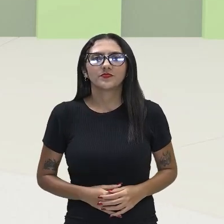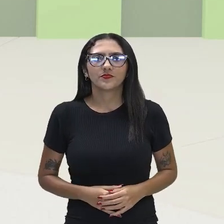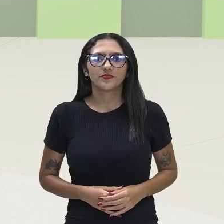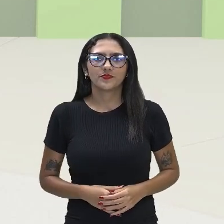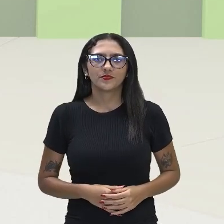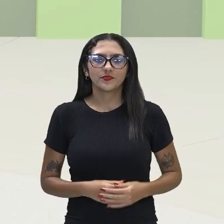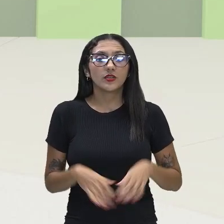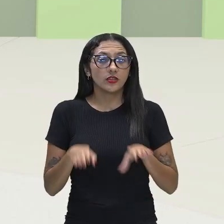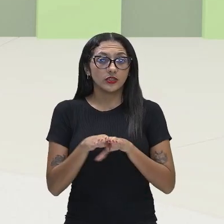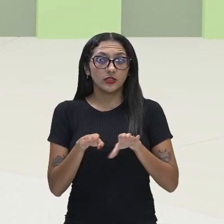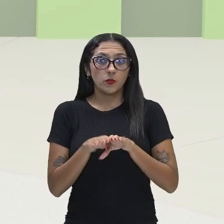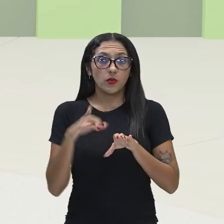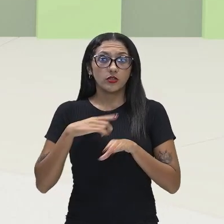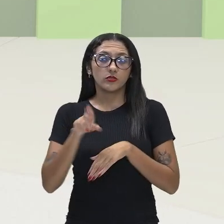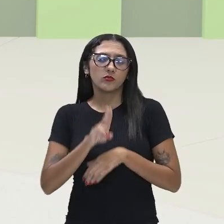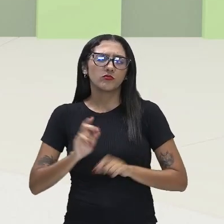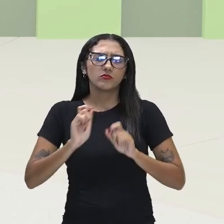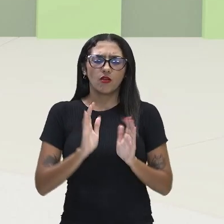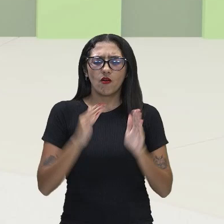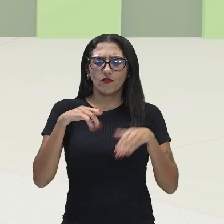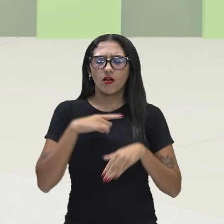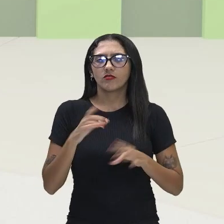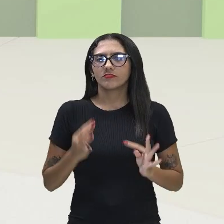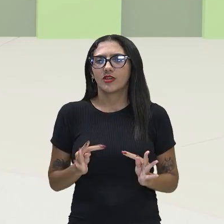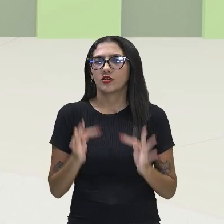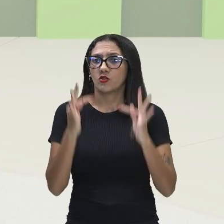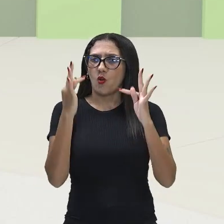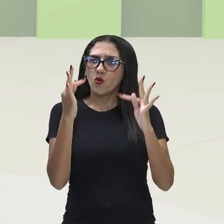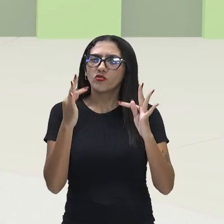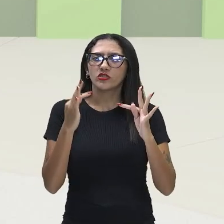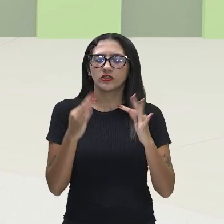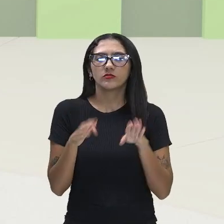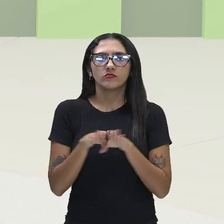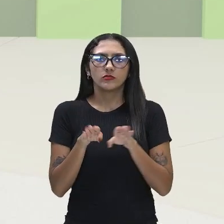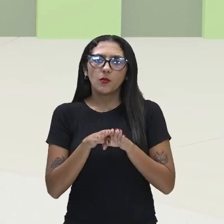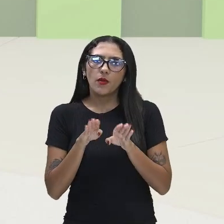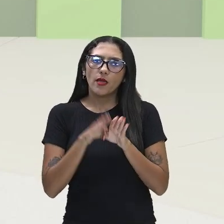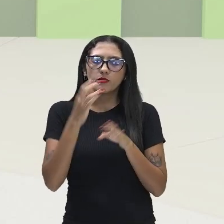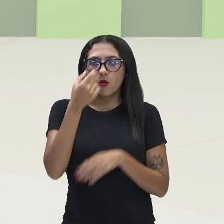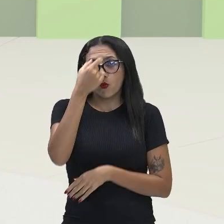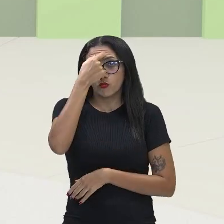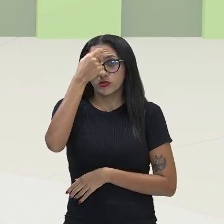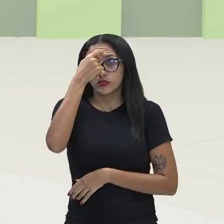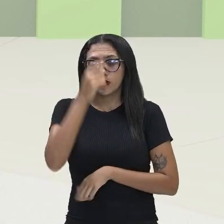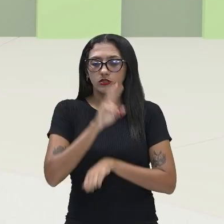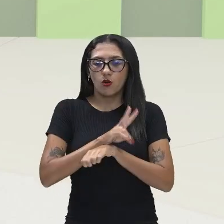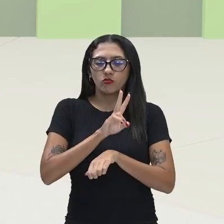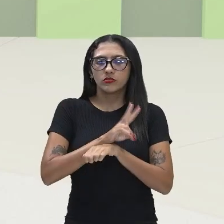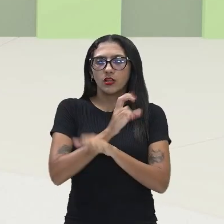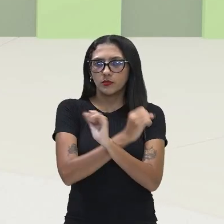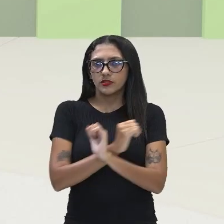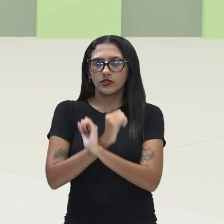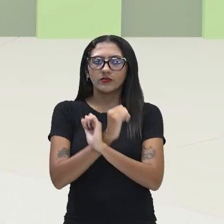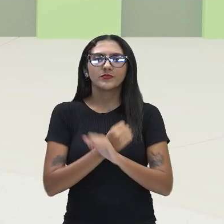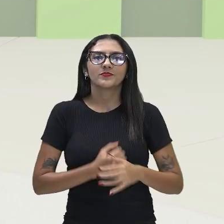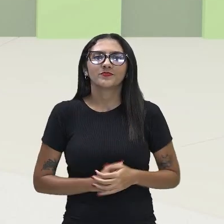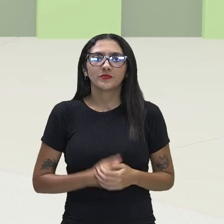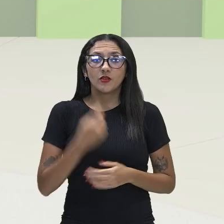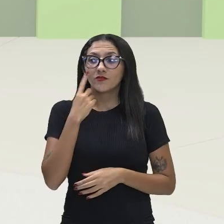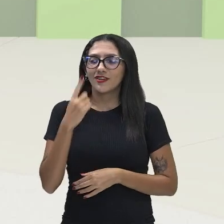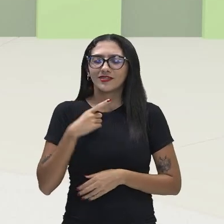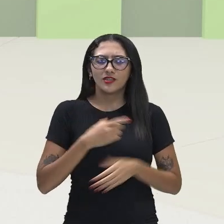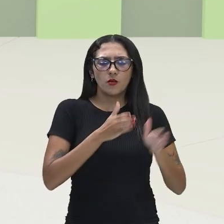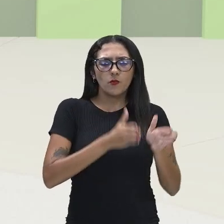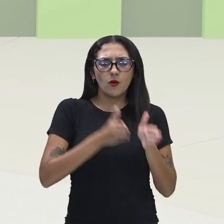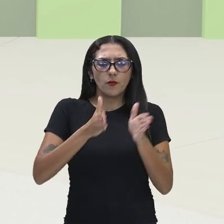de tecnologias, né, mais limpas e sustentáveis. Então, nós temos aí, olha, esses containers